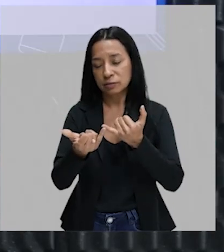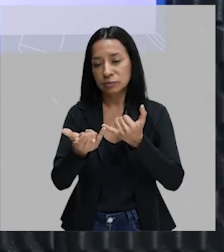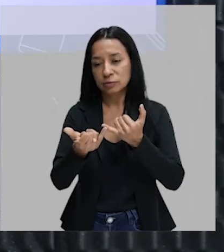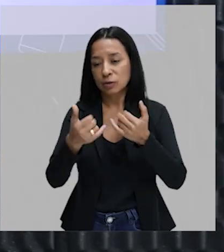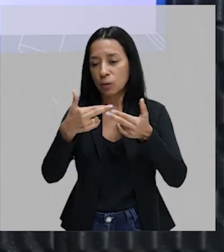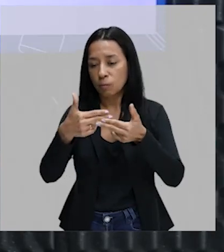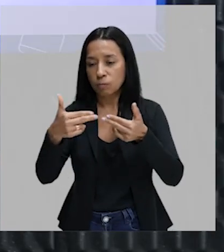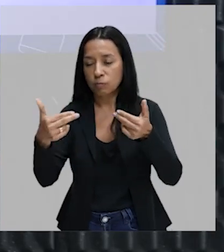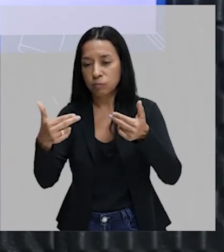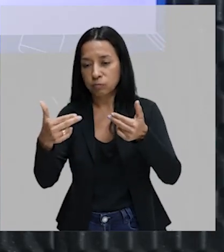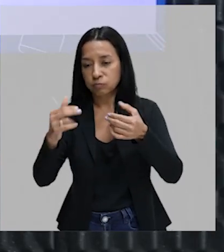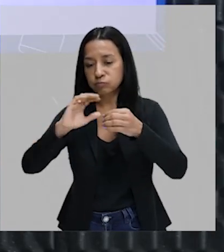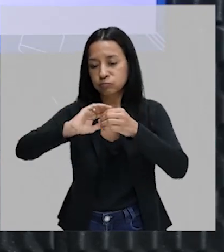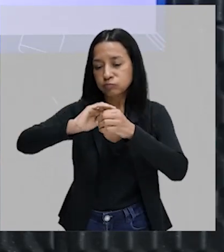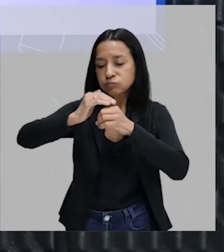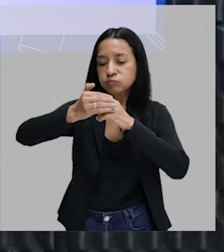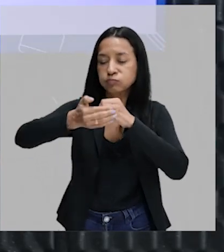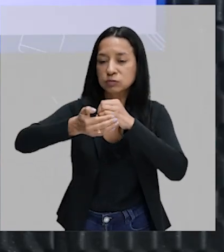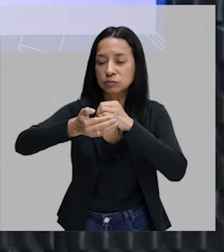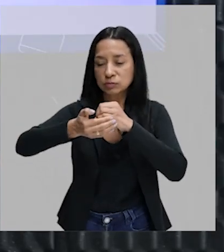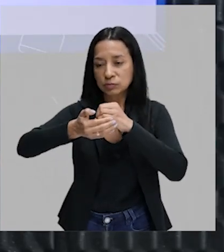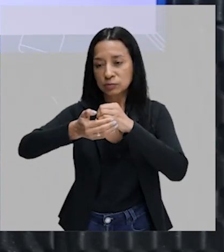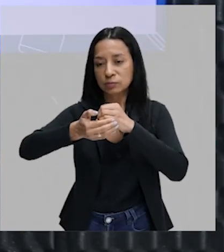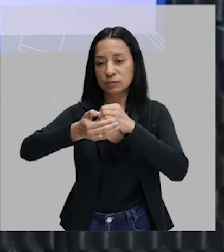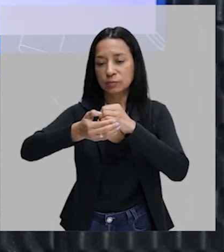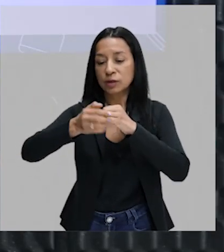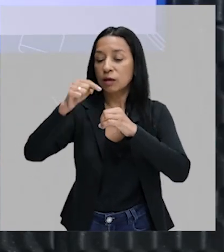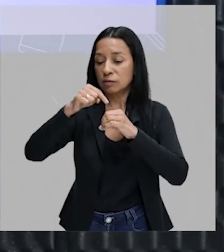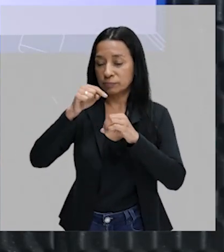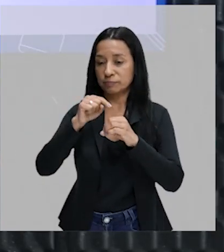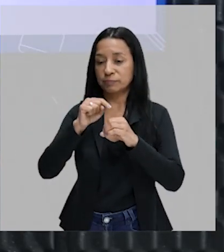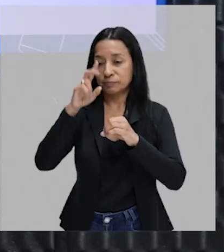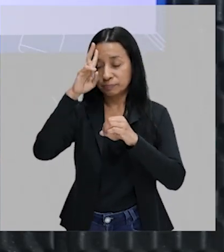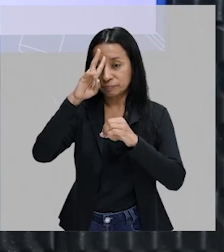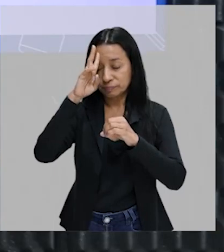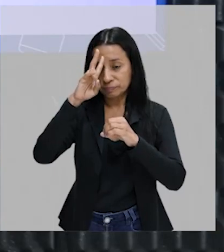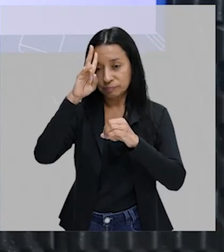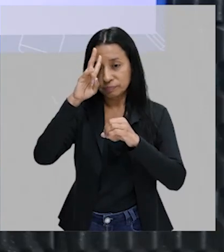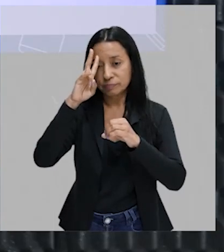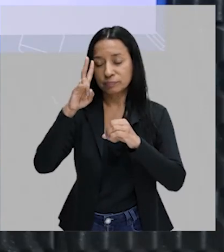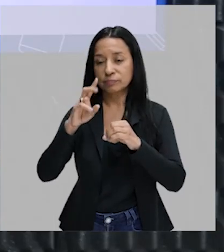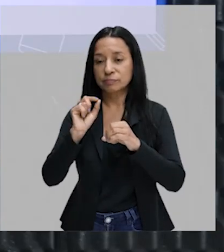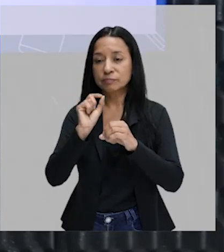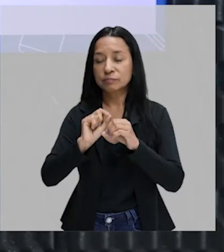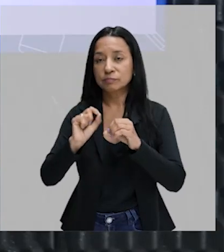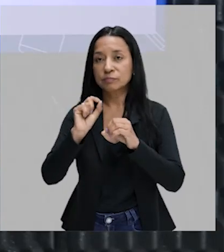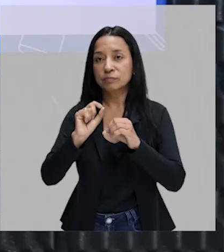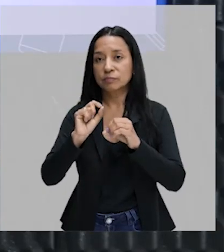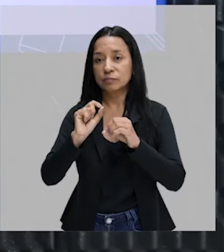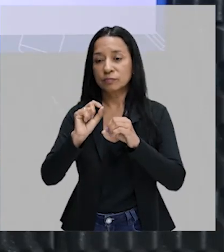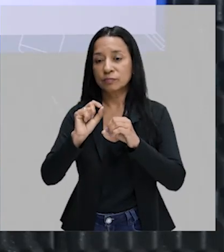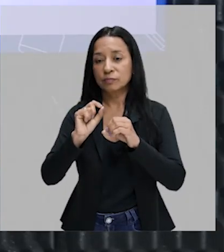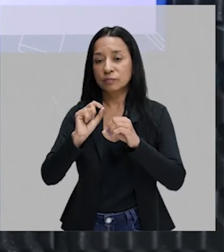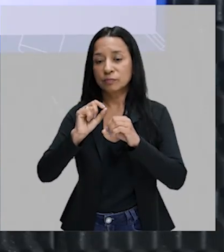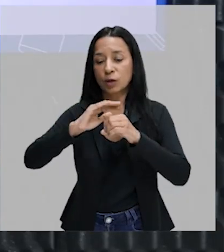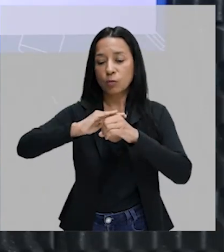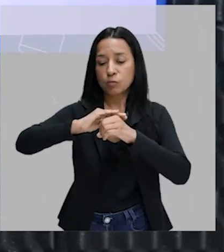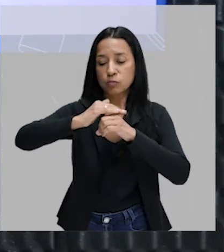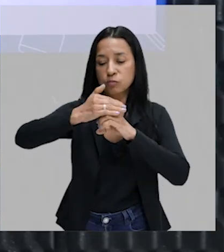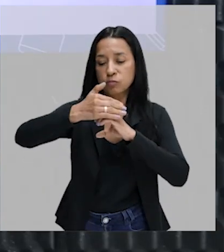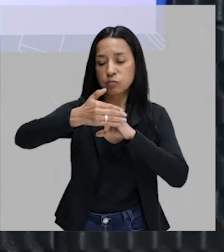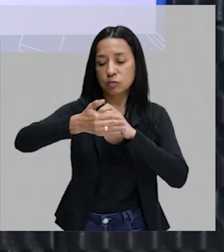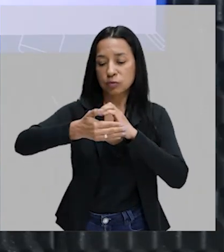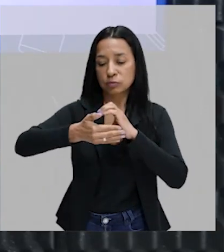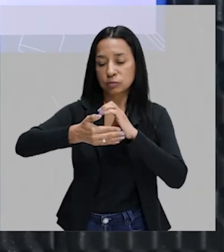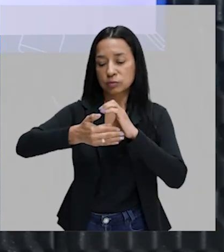forma a membrana plasmática. Para quem não lembra, a membrana plasmática, ela é considerada como se fosse a pele da célula,